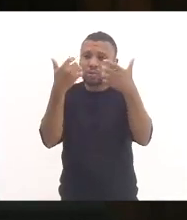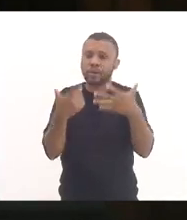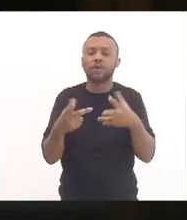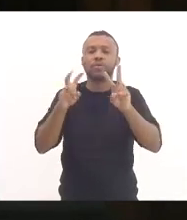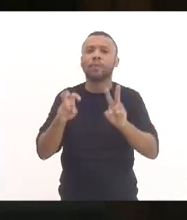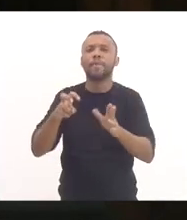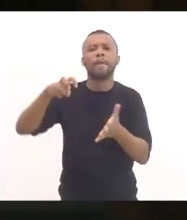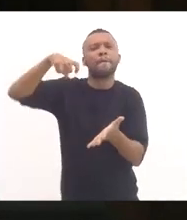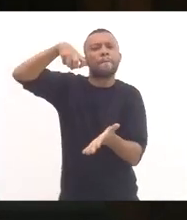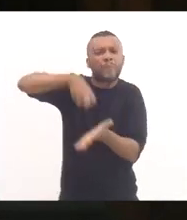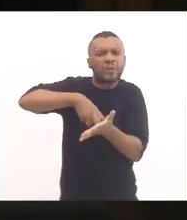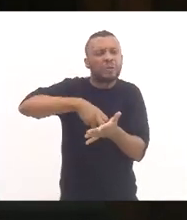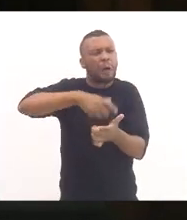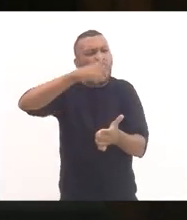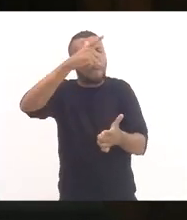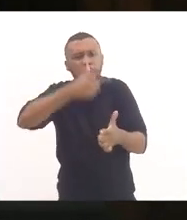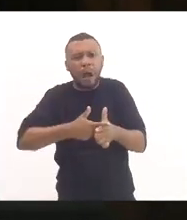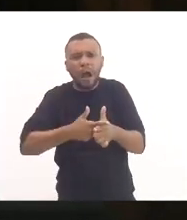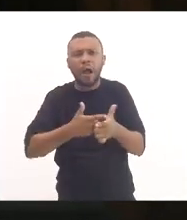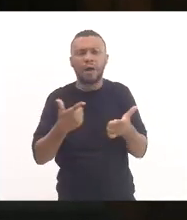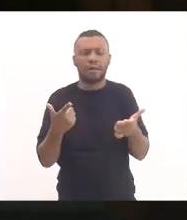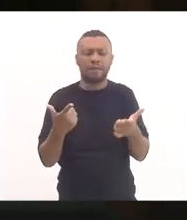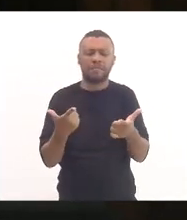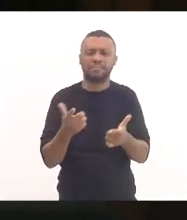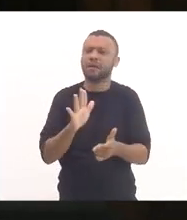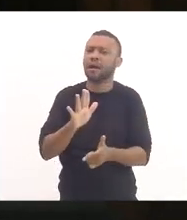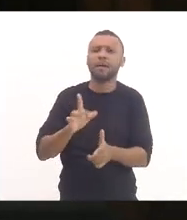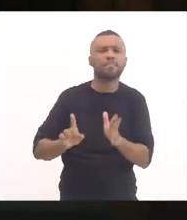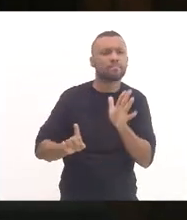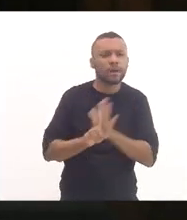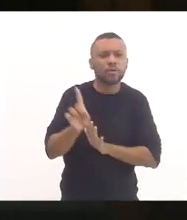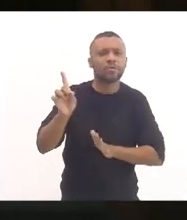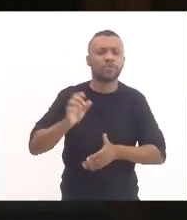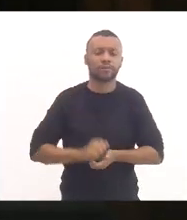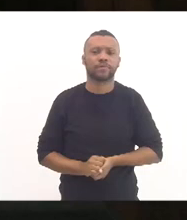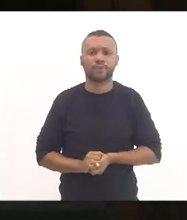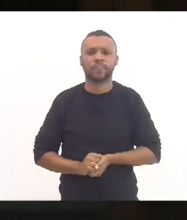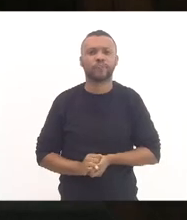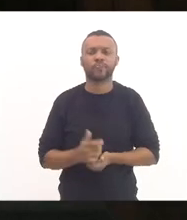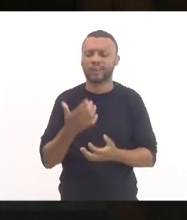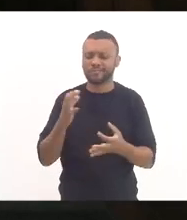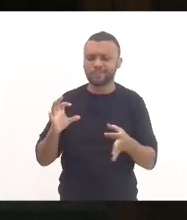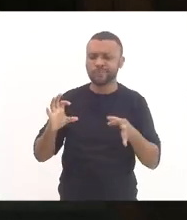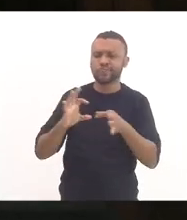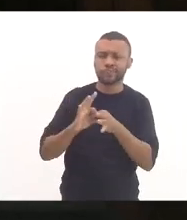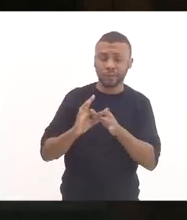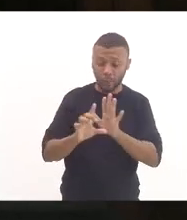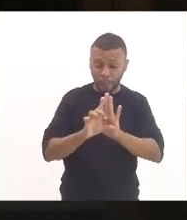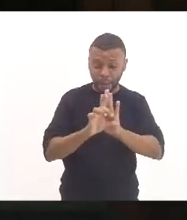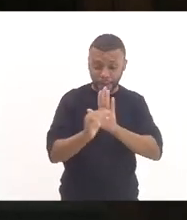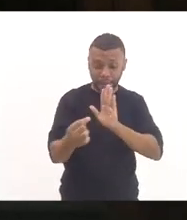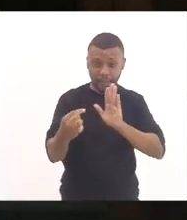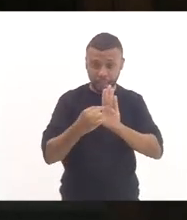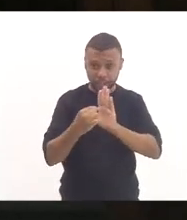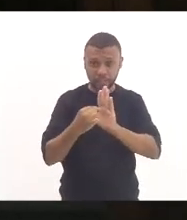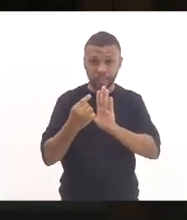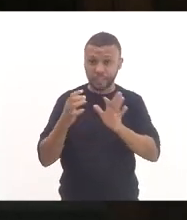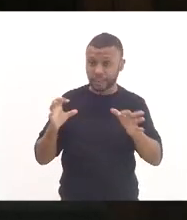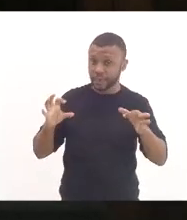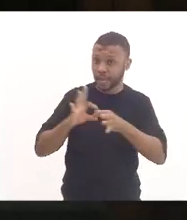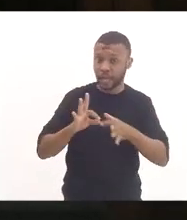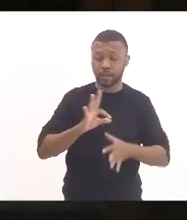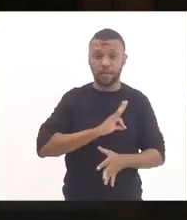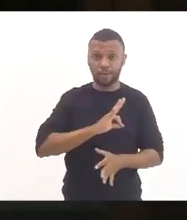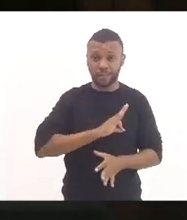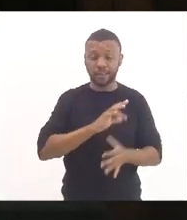punições Deputado Márcio Gualberto Aí eu pergunto a vossa excelência Qual é o organis idade que tem uma lei orgânica que trata de